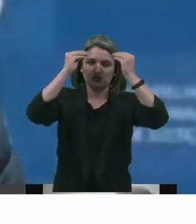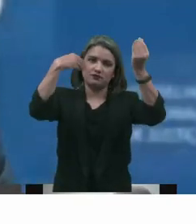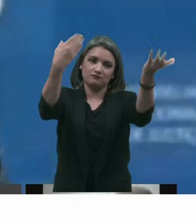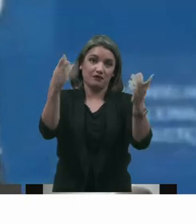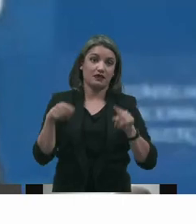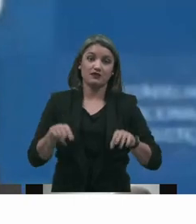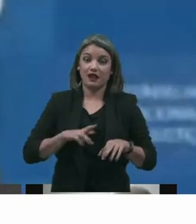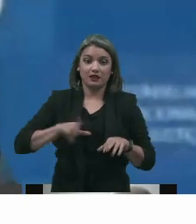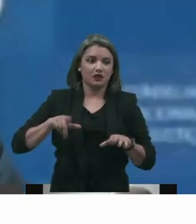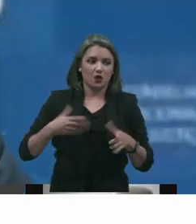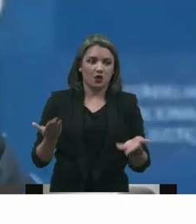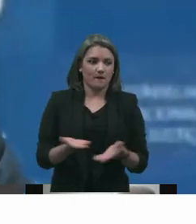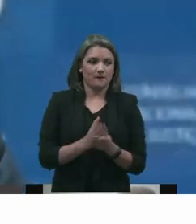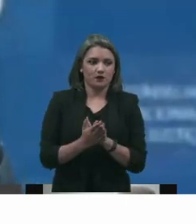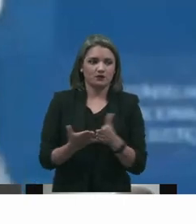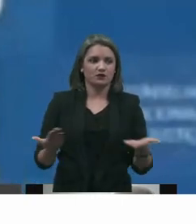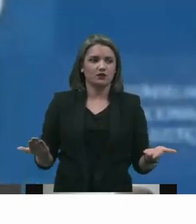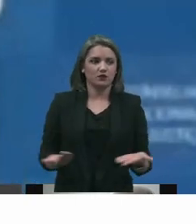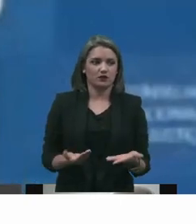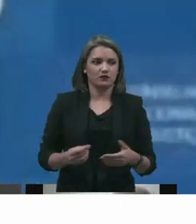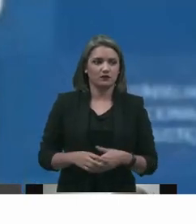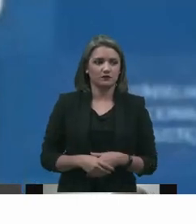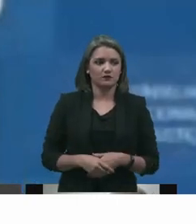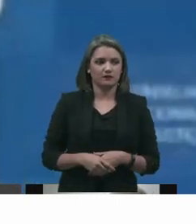eu vou